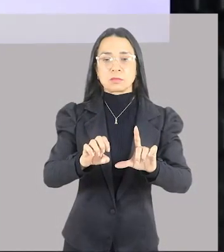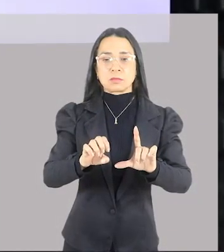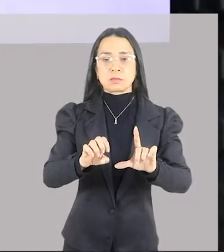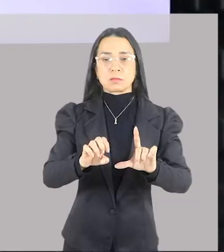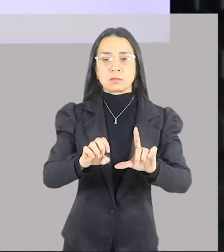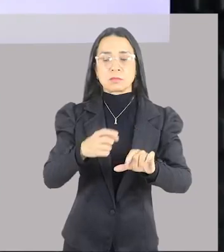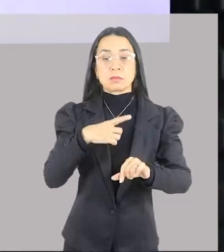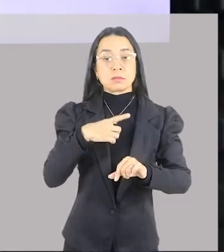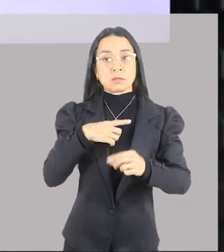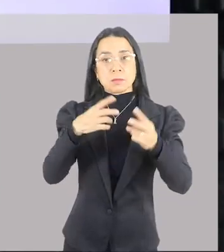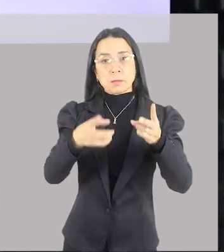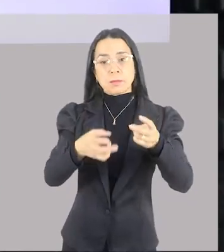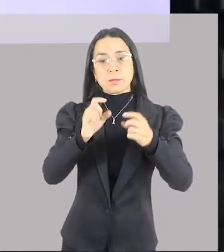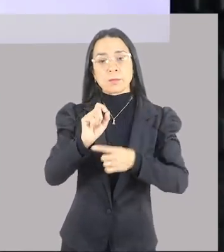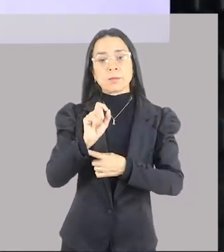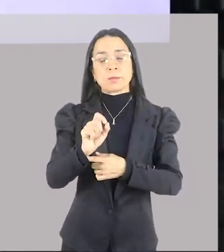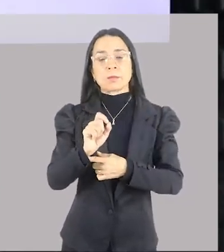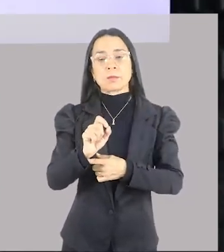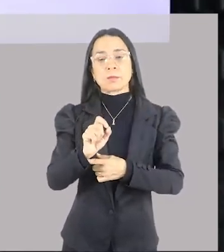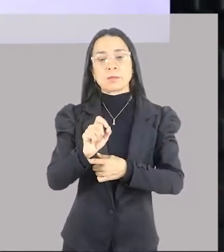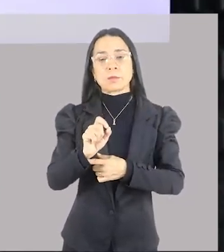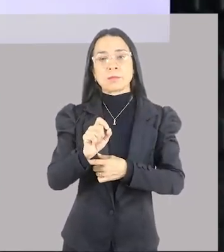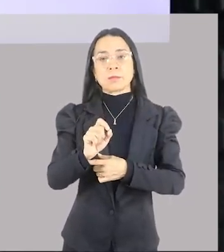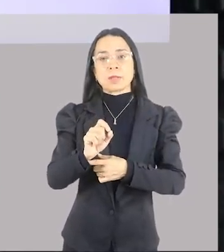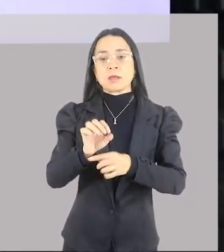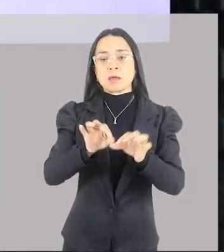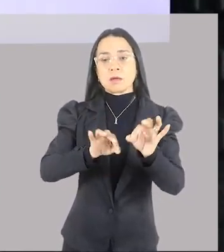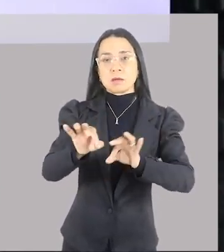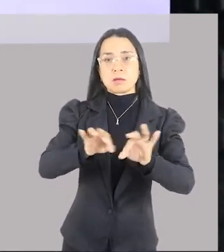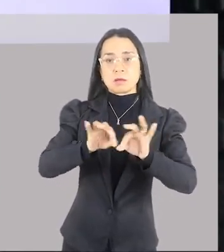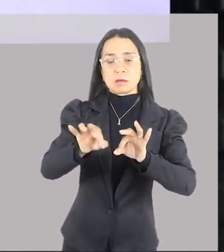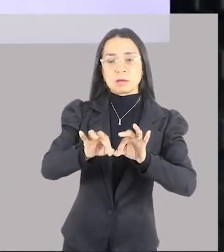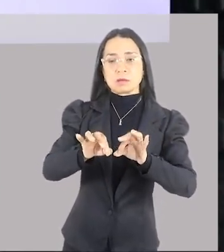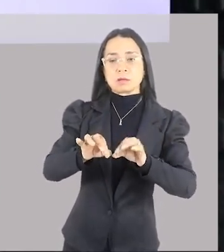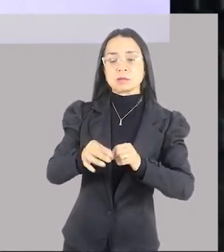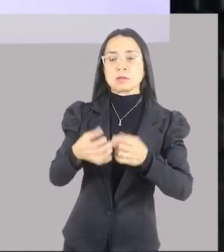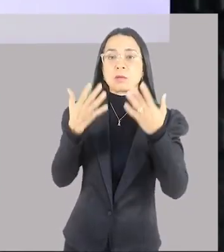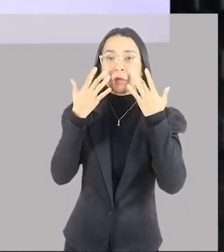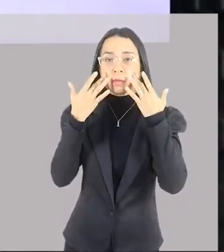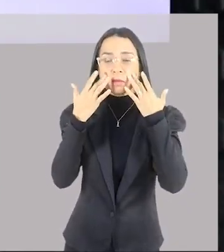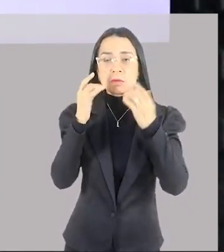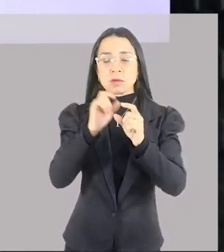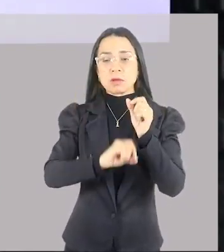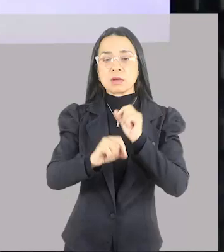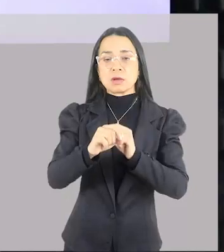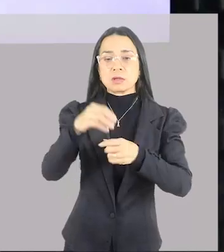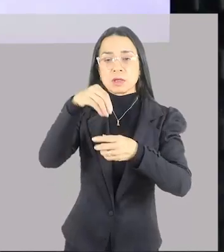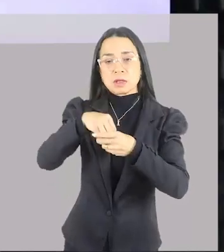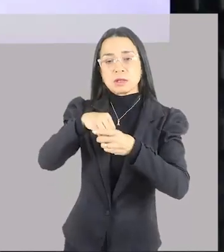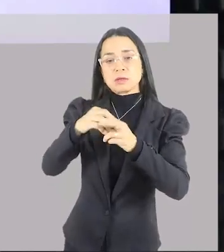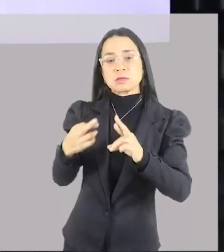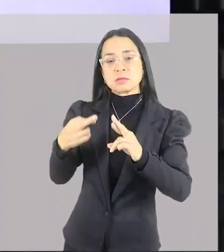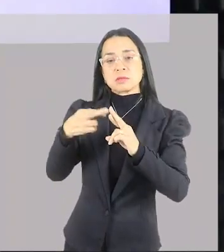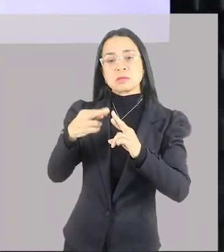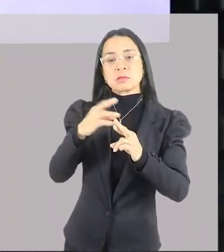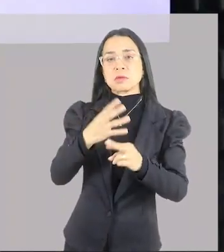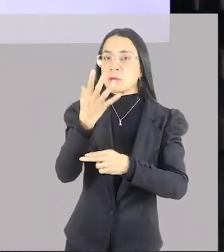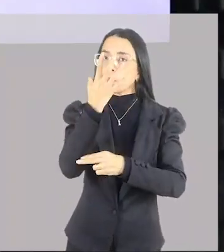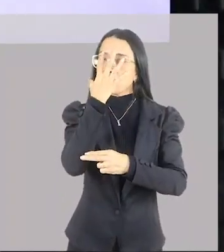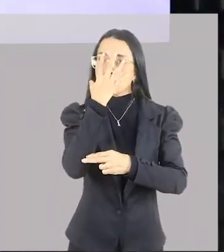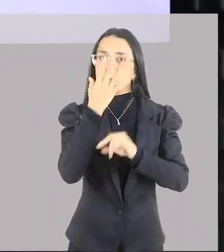nós vamos ter que perceber que essa construção plástica aqui, ela está dentro de uma referência, de